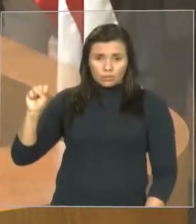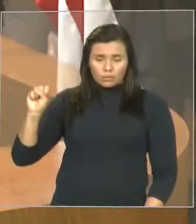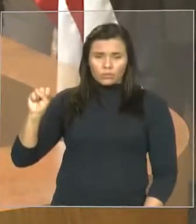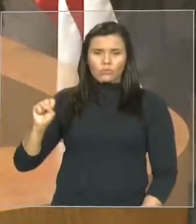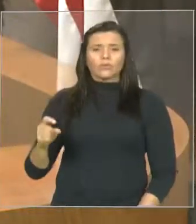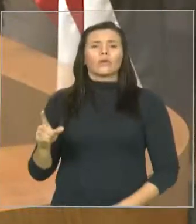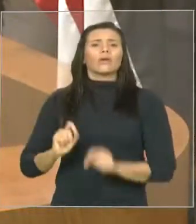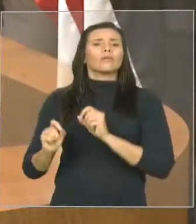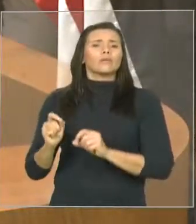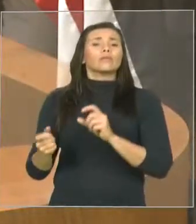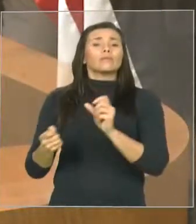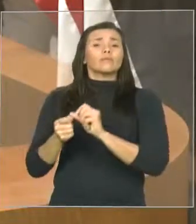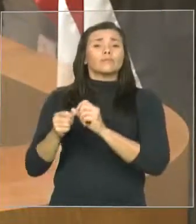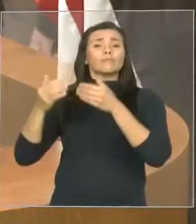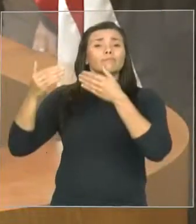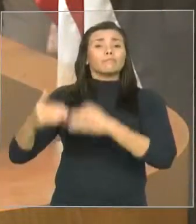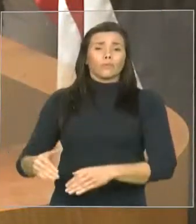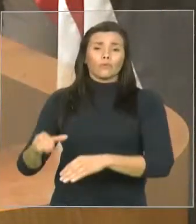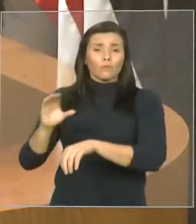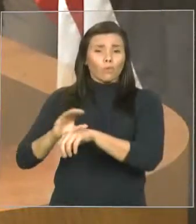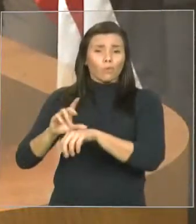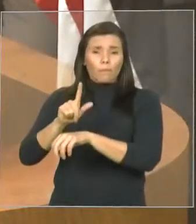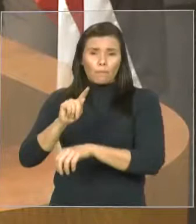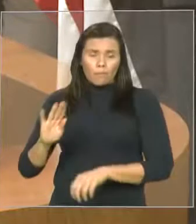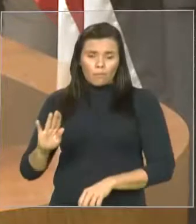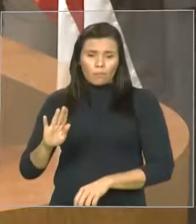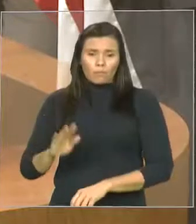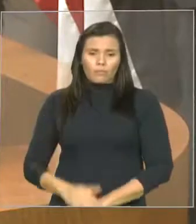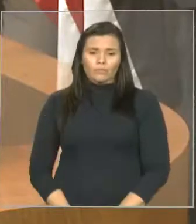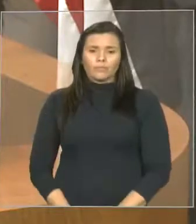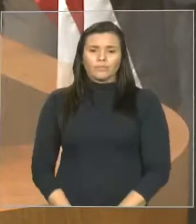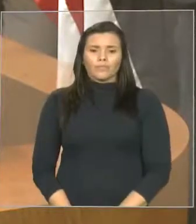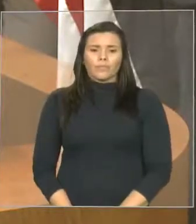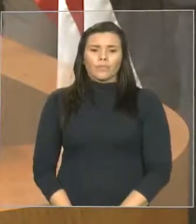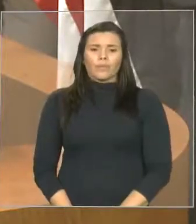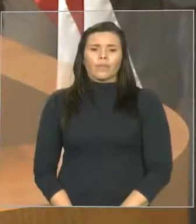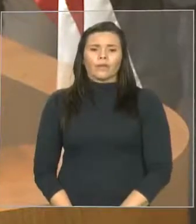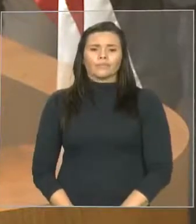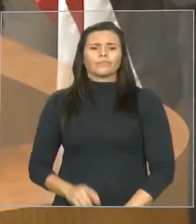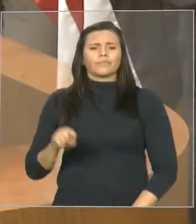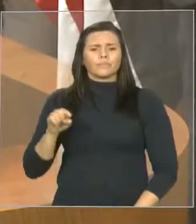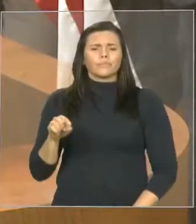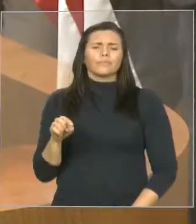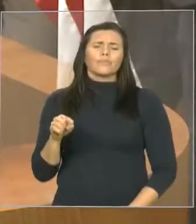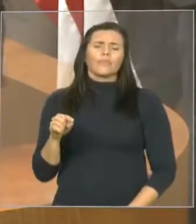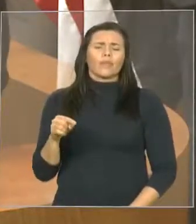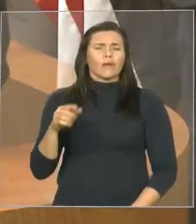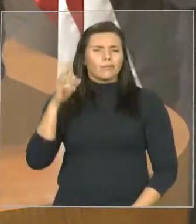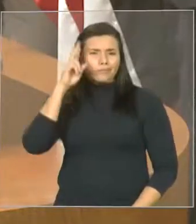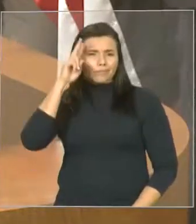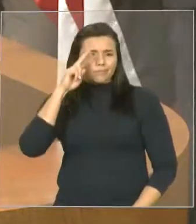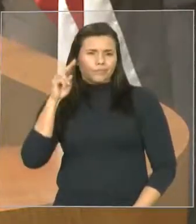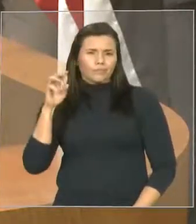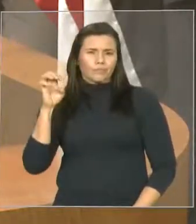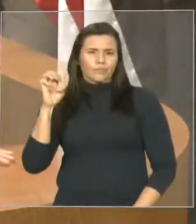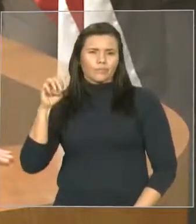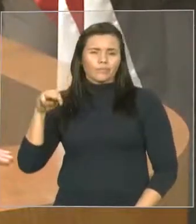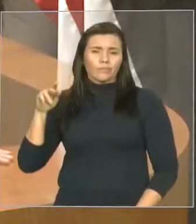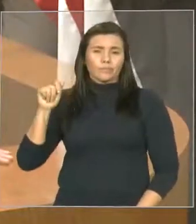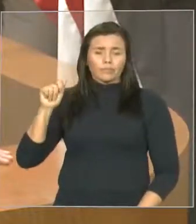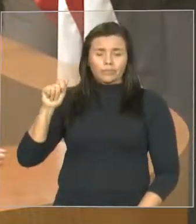casa e será apreciada um pedido para a realização de um concurso público para a EMAP, a Empresa Maranhense de